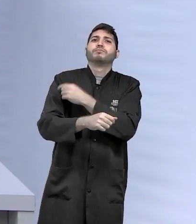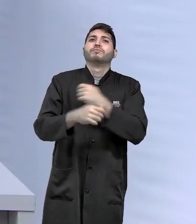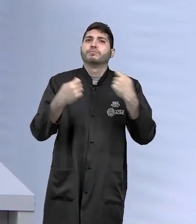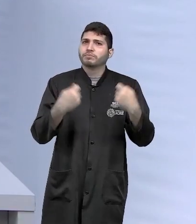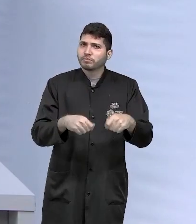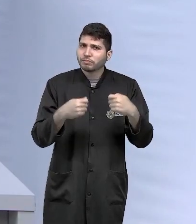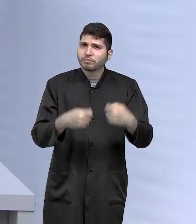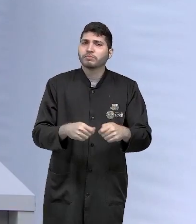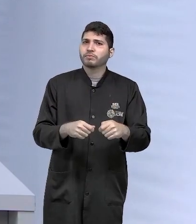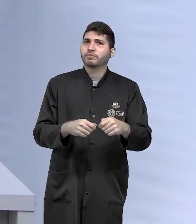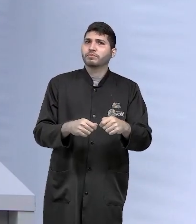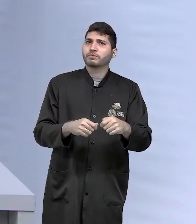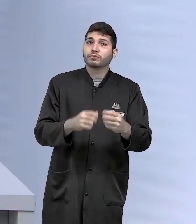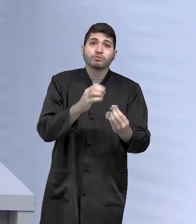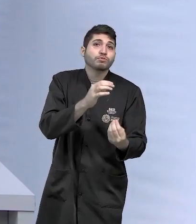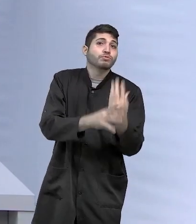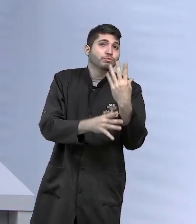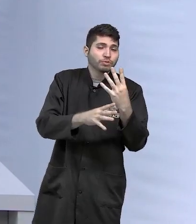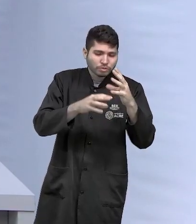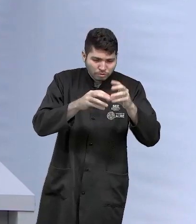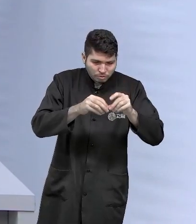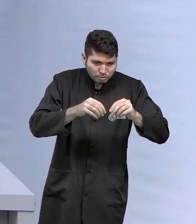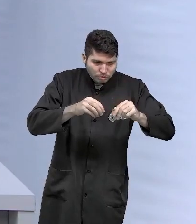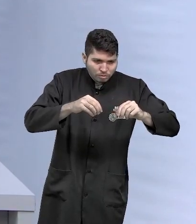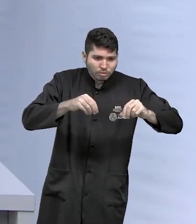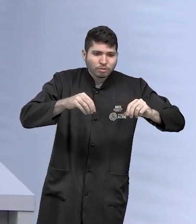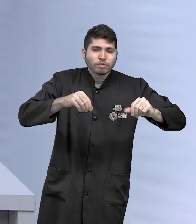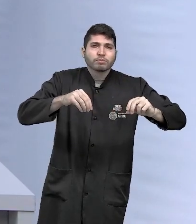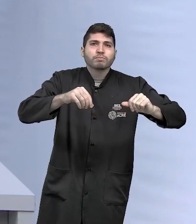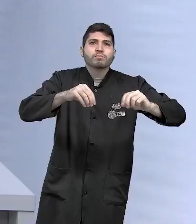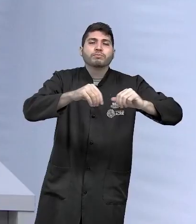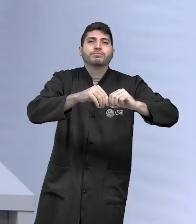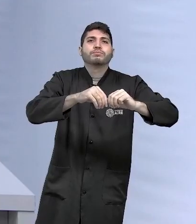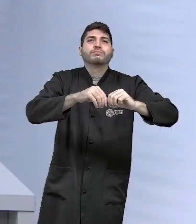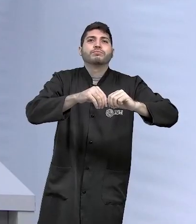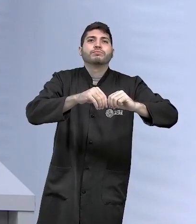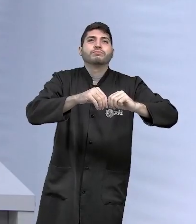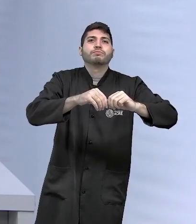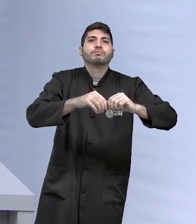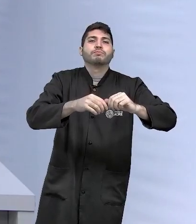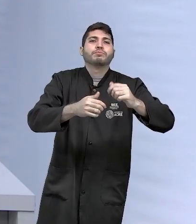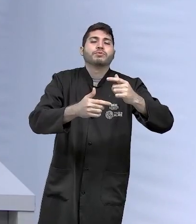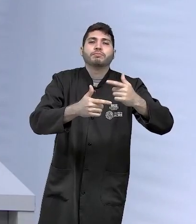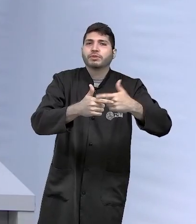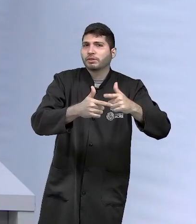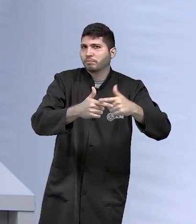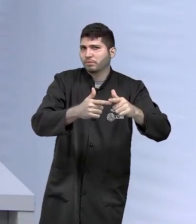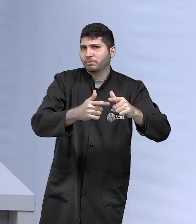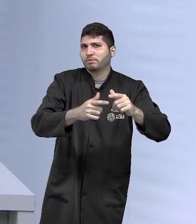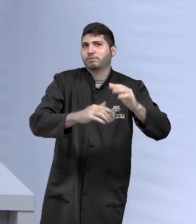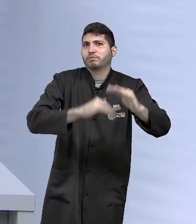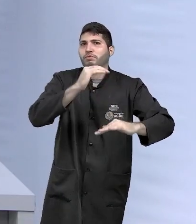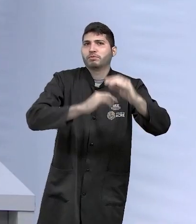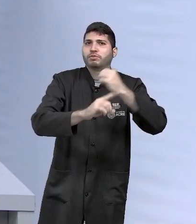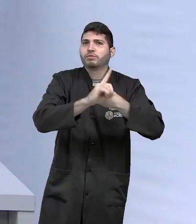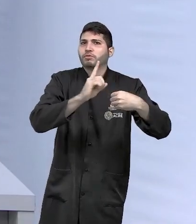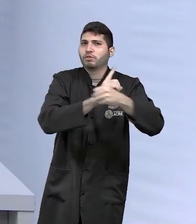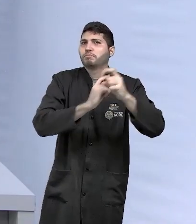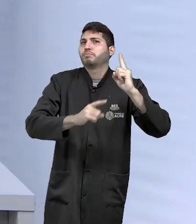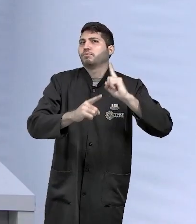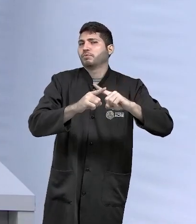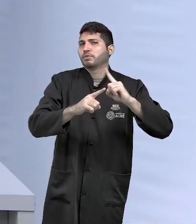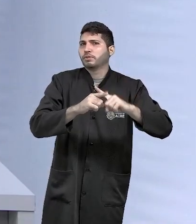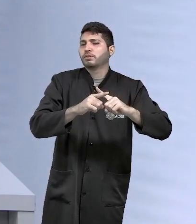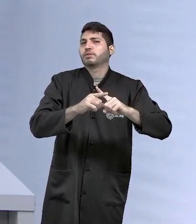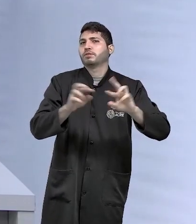sai da terra. Então, o primeiro problema da desigualdade social no Brasil é a questão de terras. Mas ao longo